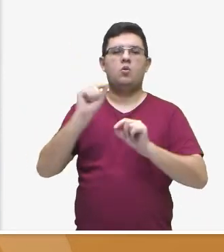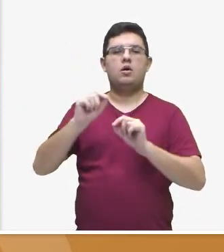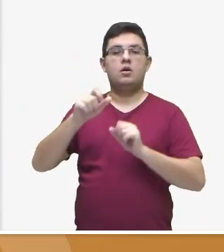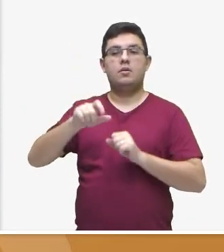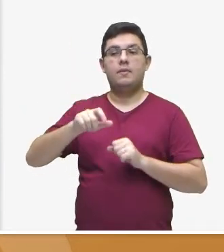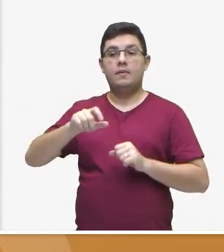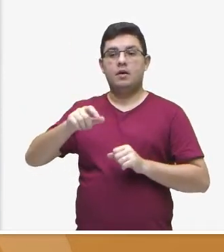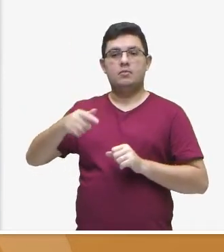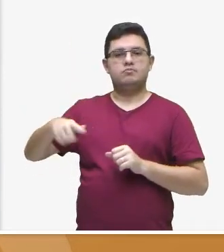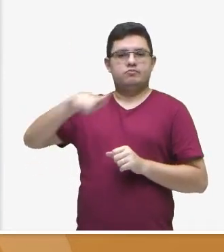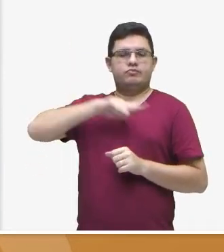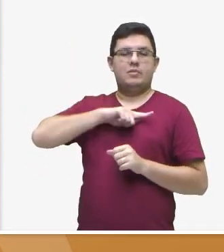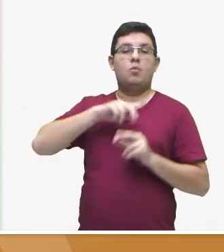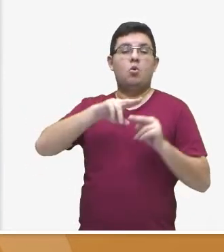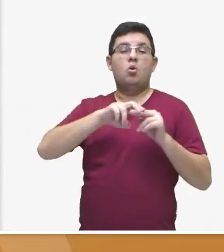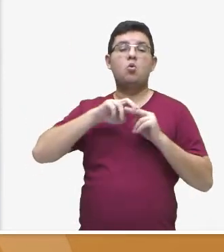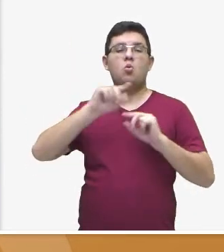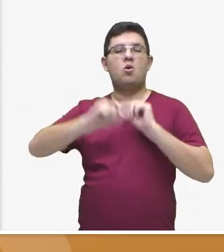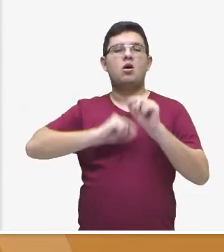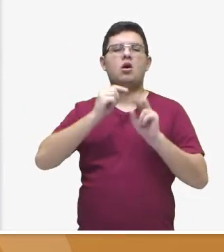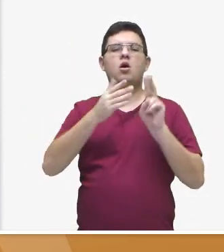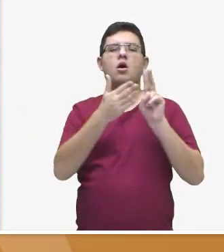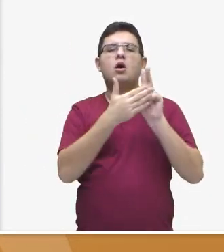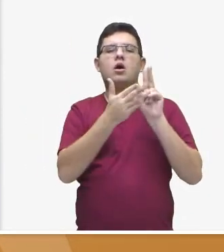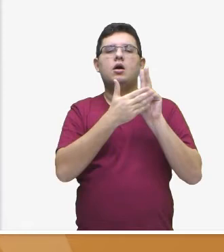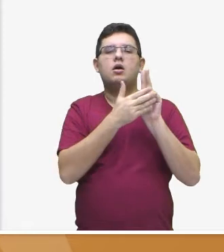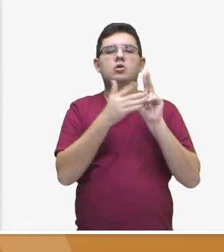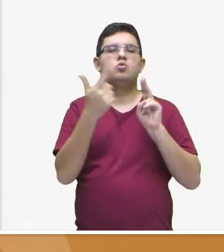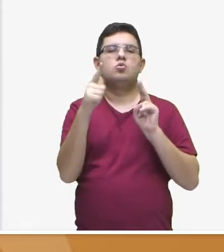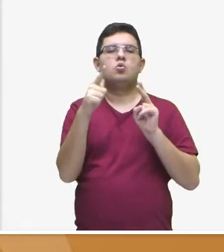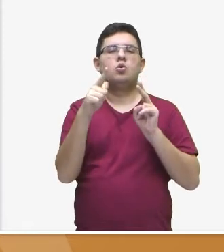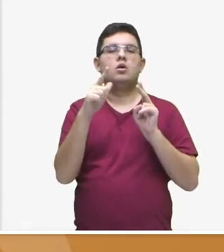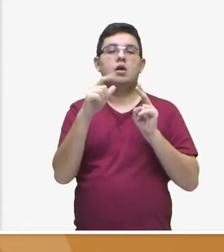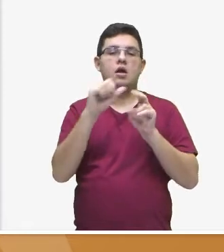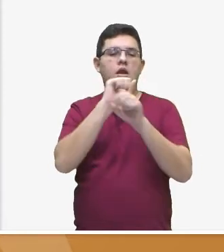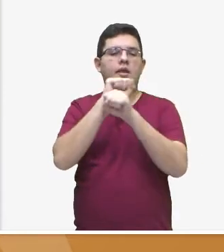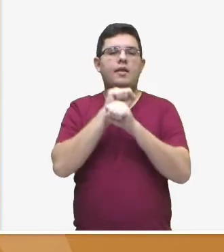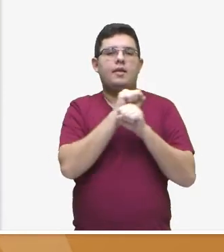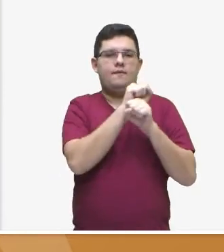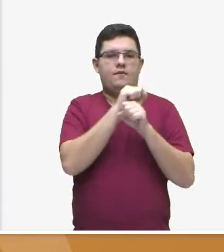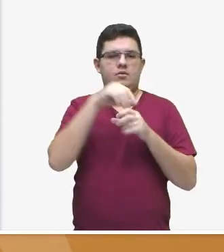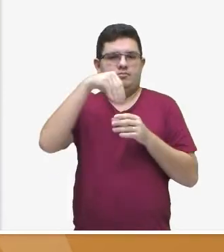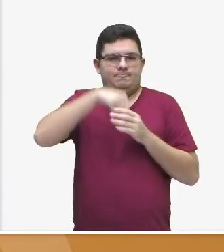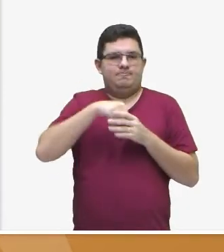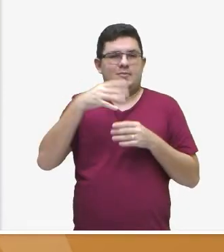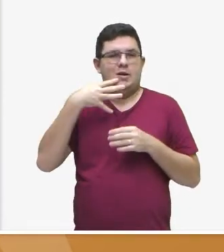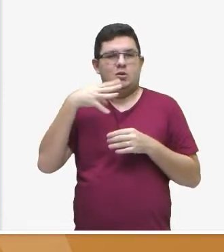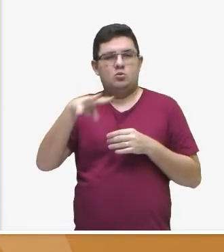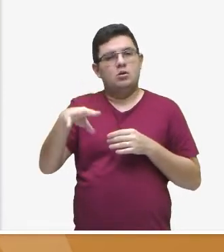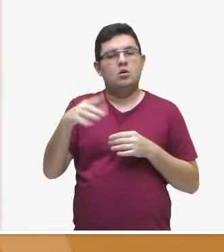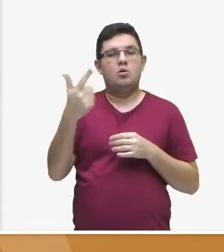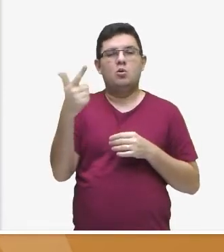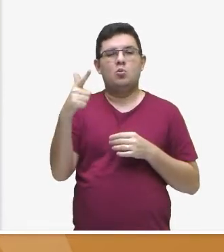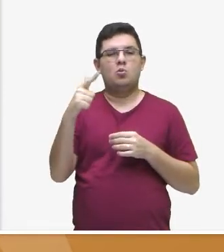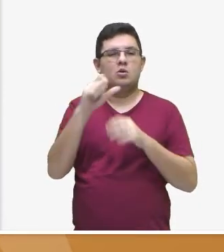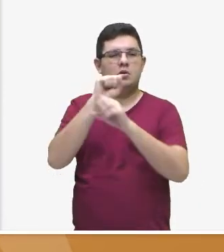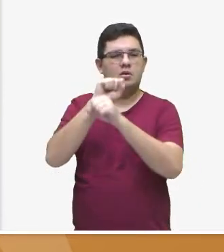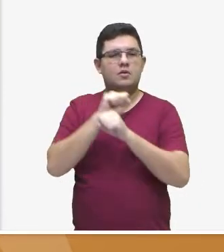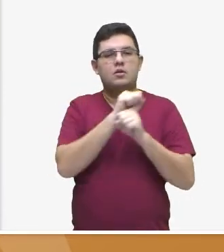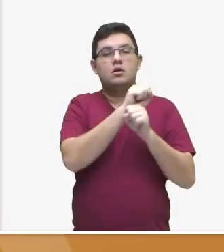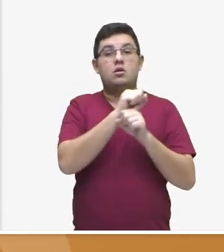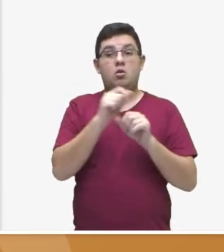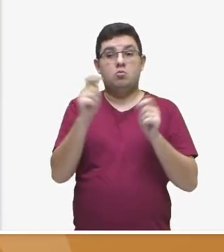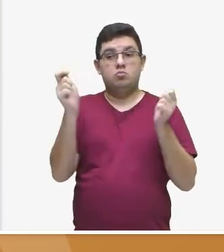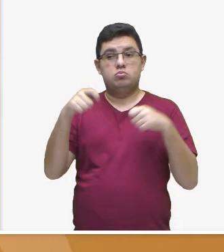têm anticorpos dessas doenças, principalmente gripe, sarampo, né, e outras doenças que matam facilmente